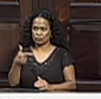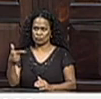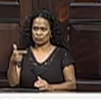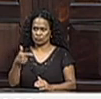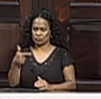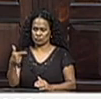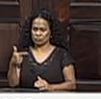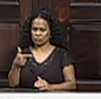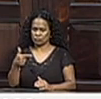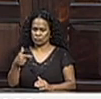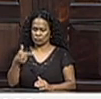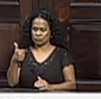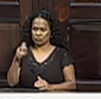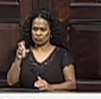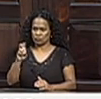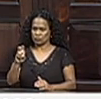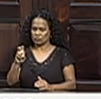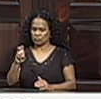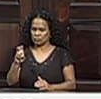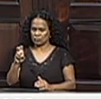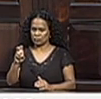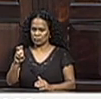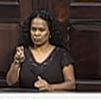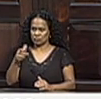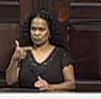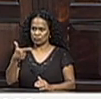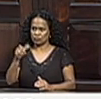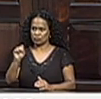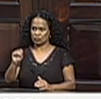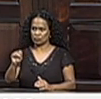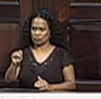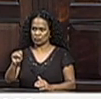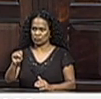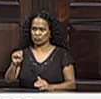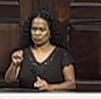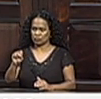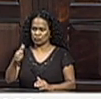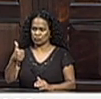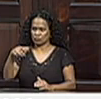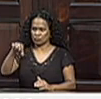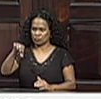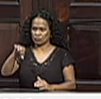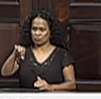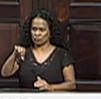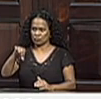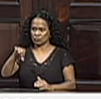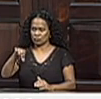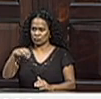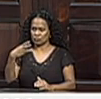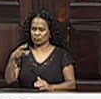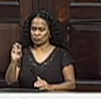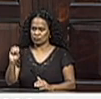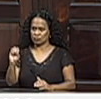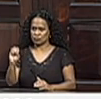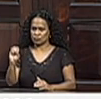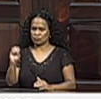22, 25, 28, 29,